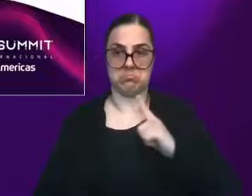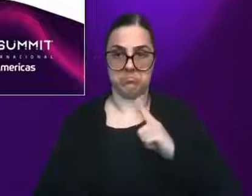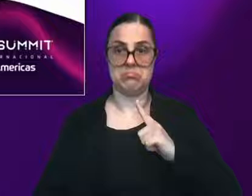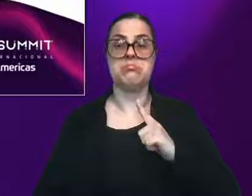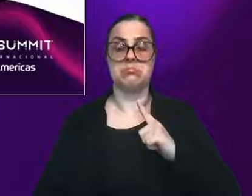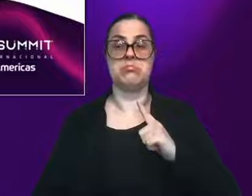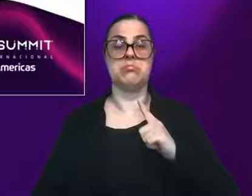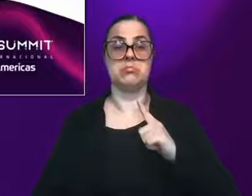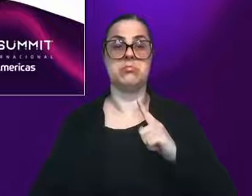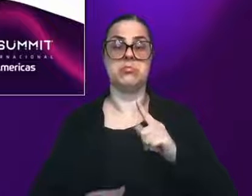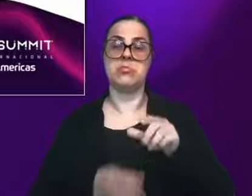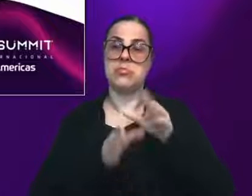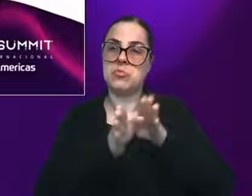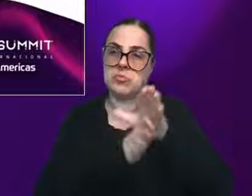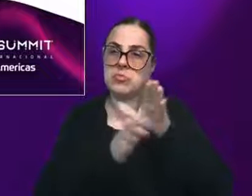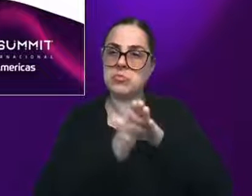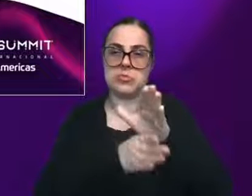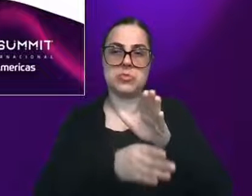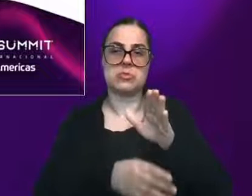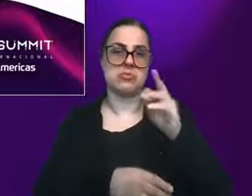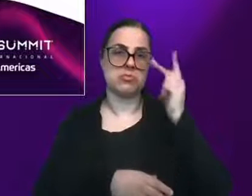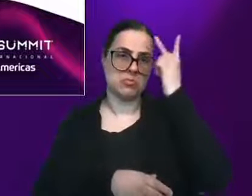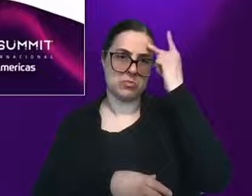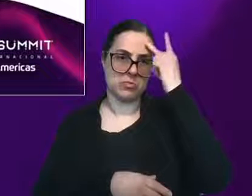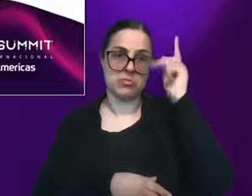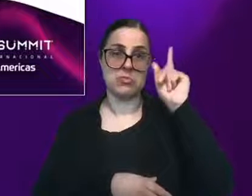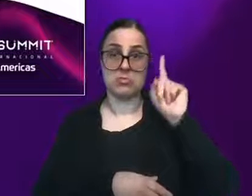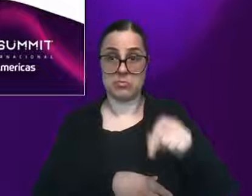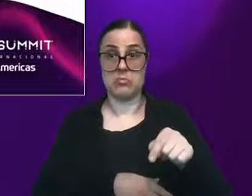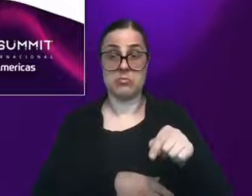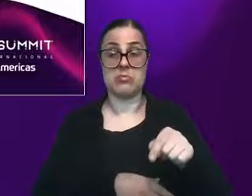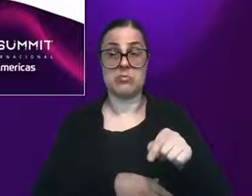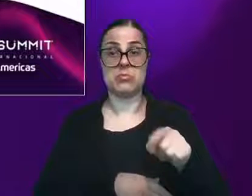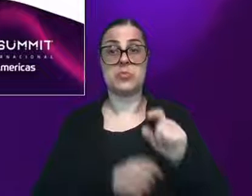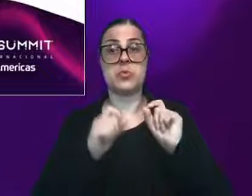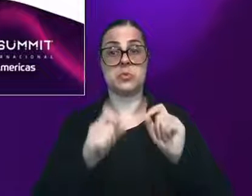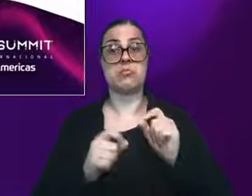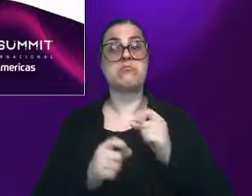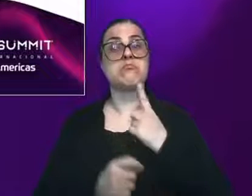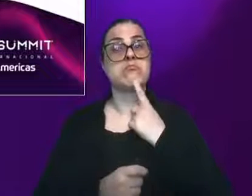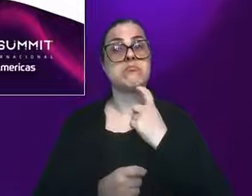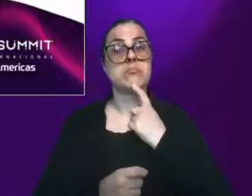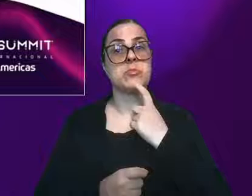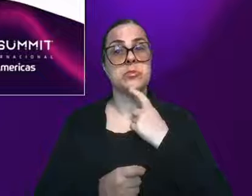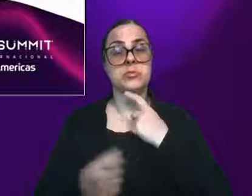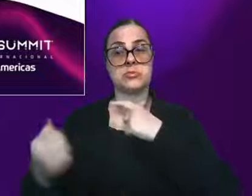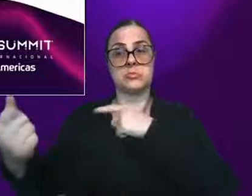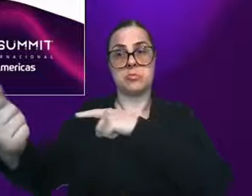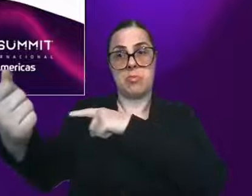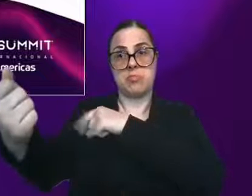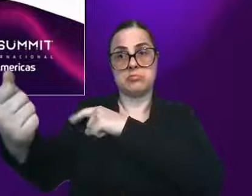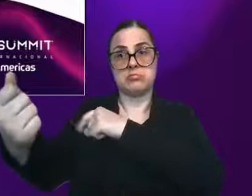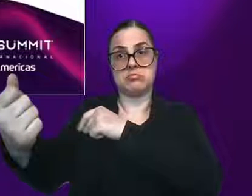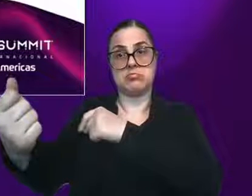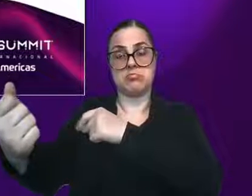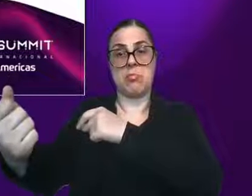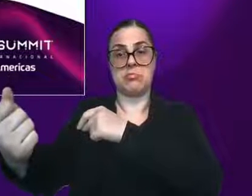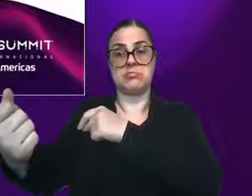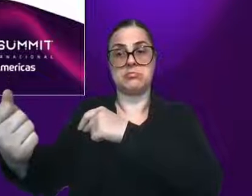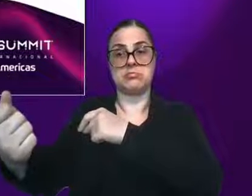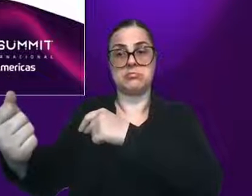A mais comum é reposição de hemoderivados, passamos pelo choque circulatório,